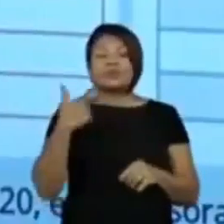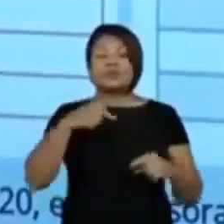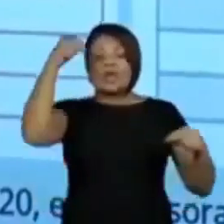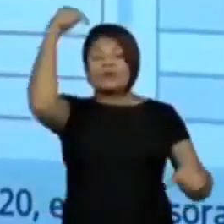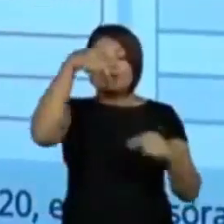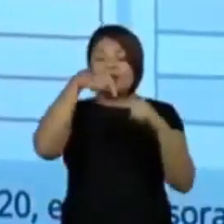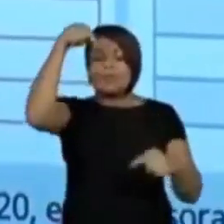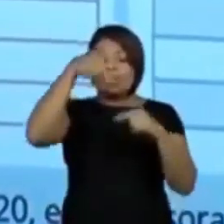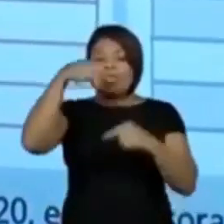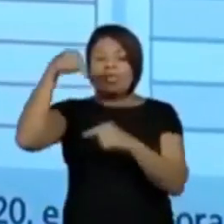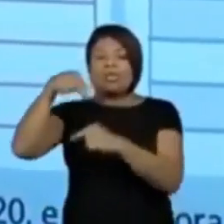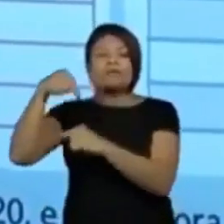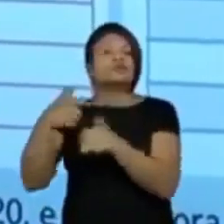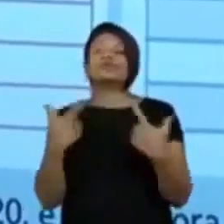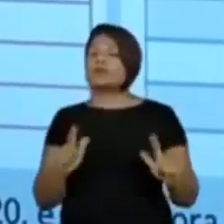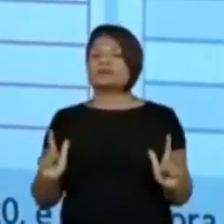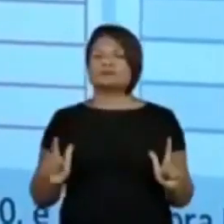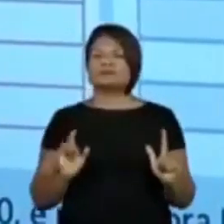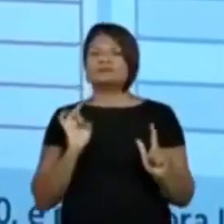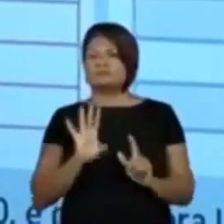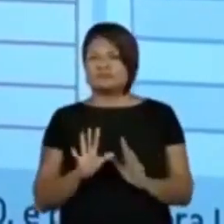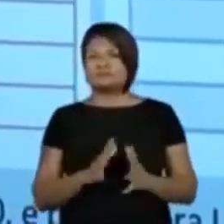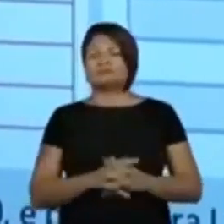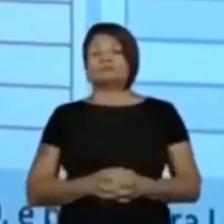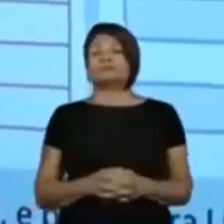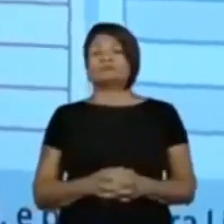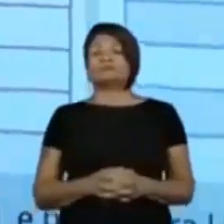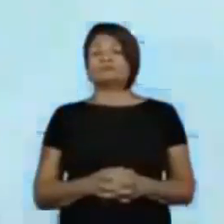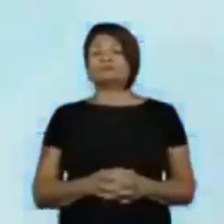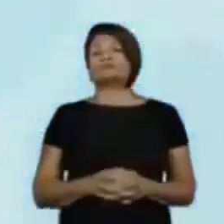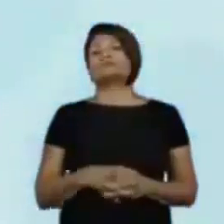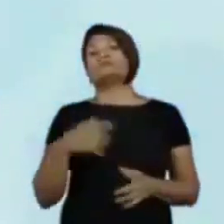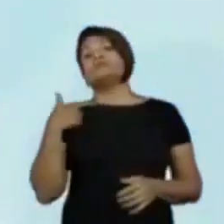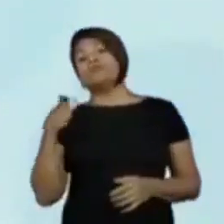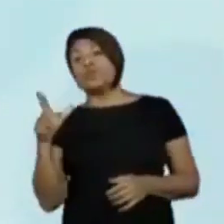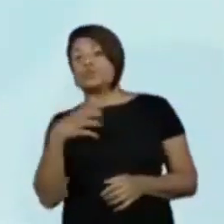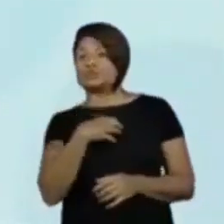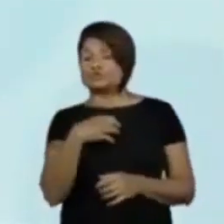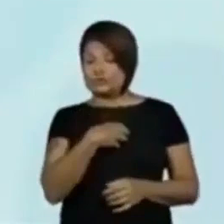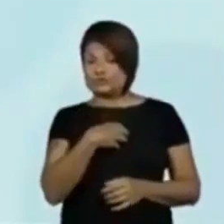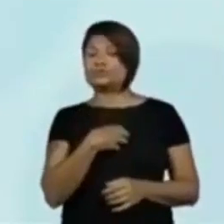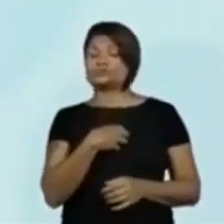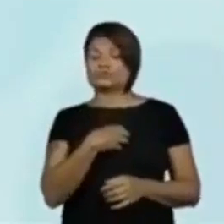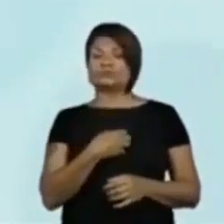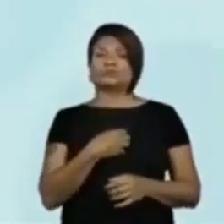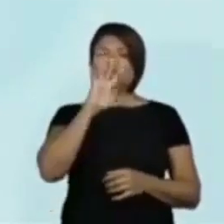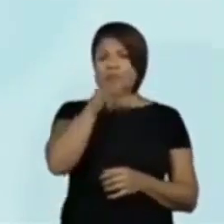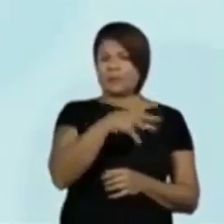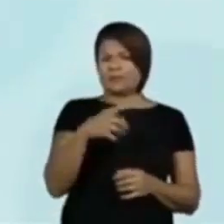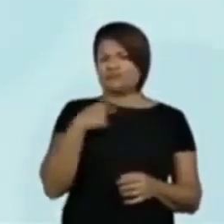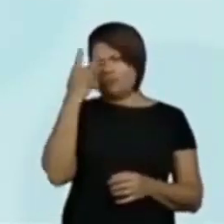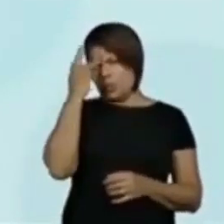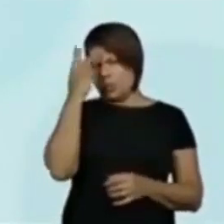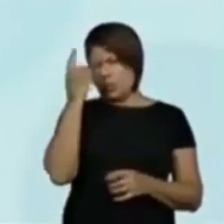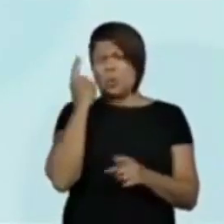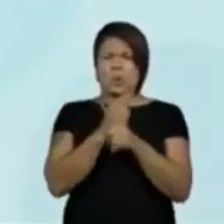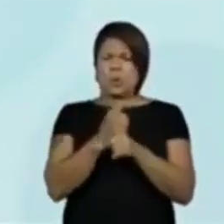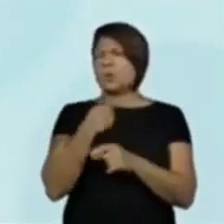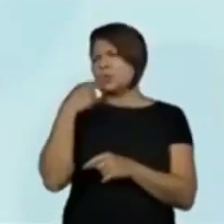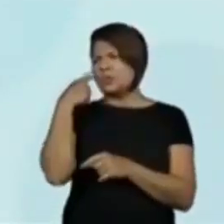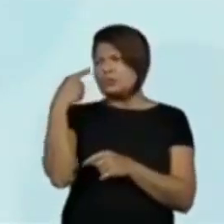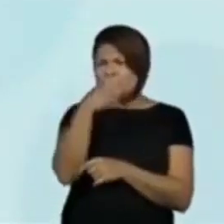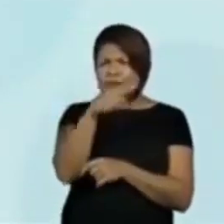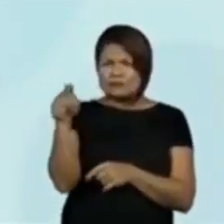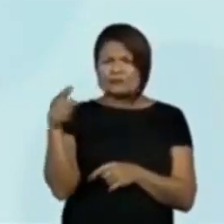é o comprimento das cobras. Olha um outro tipo de tabela bem comum que nós encontramos em lanchonete, na cantina